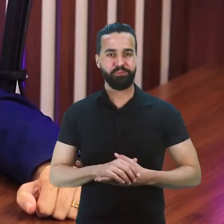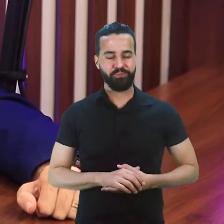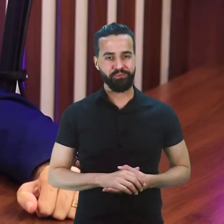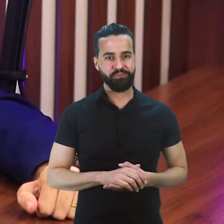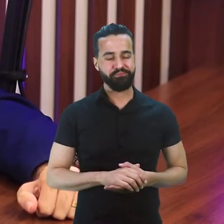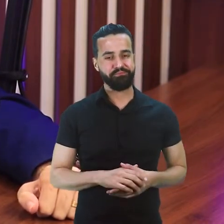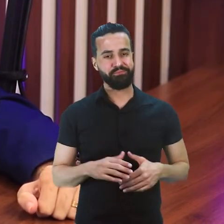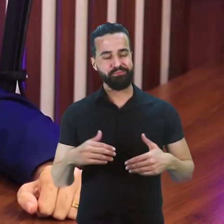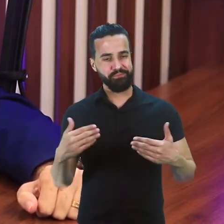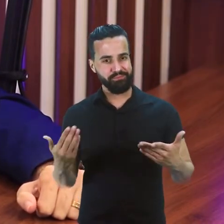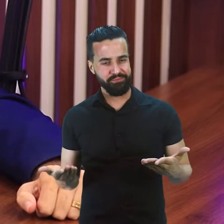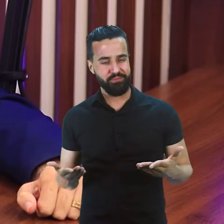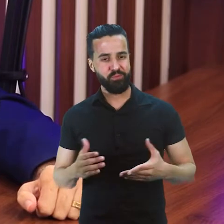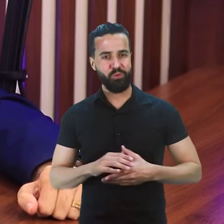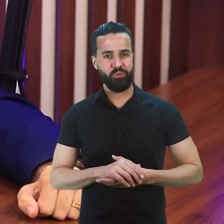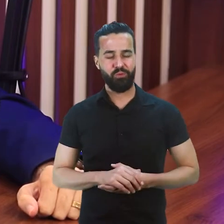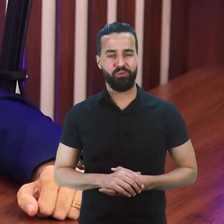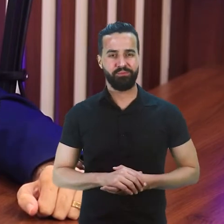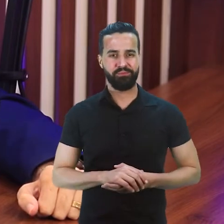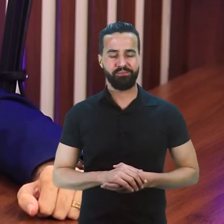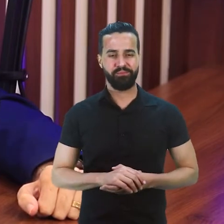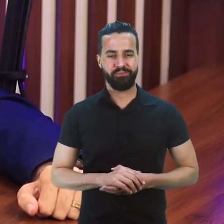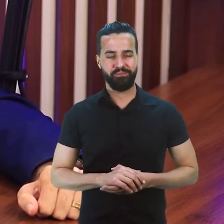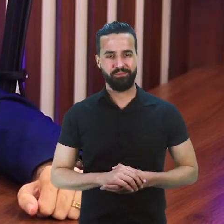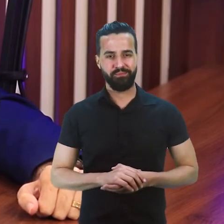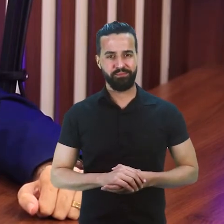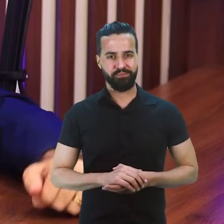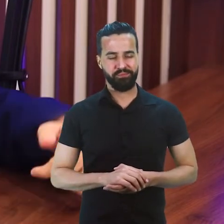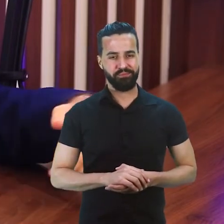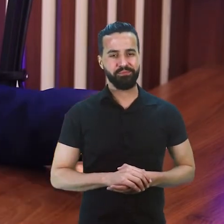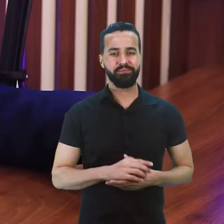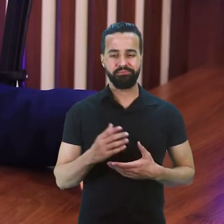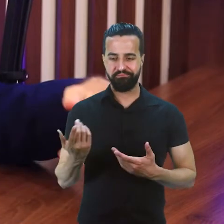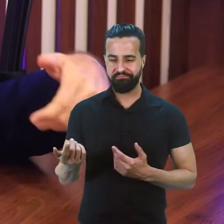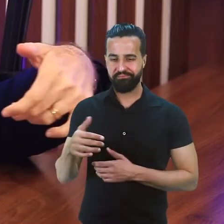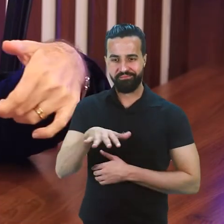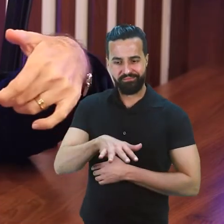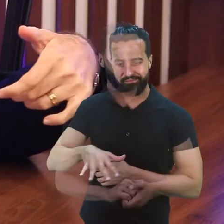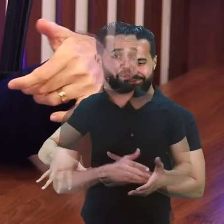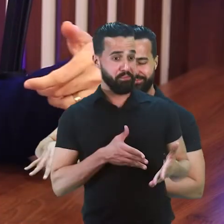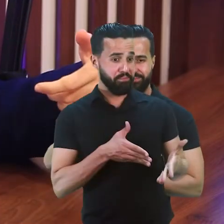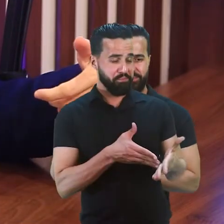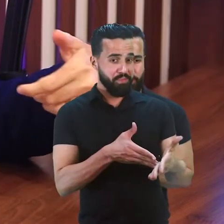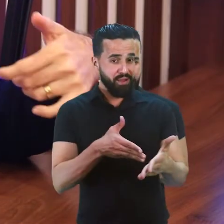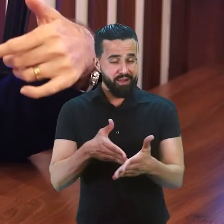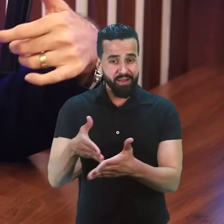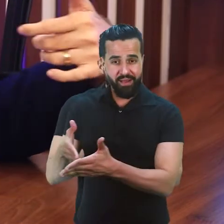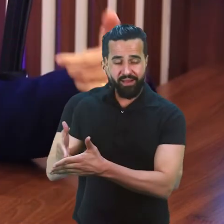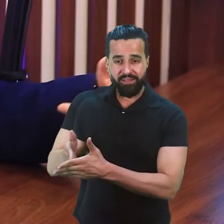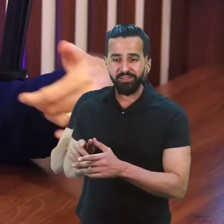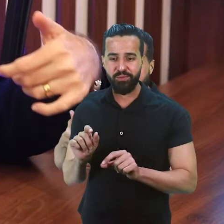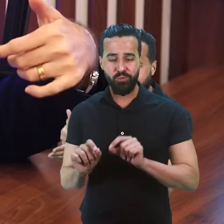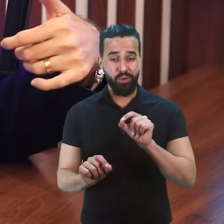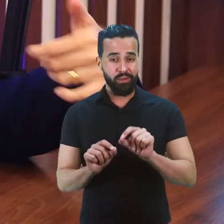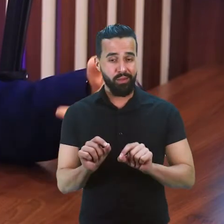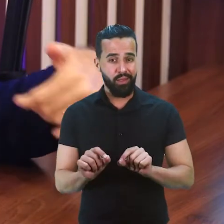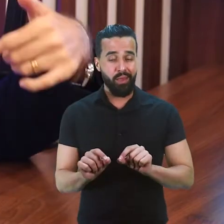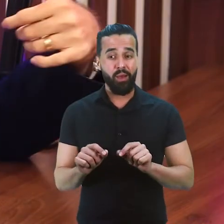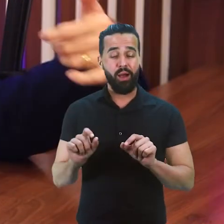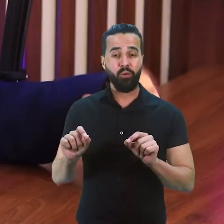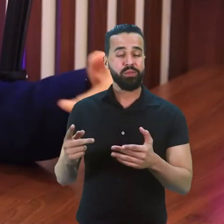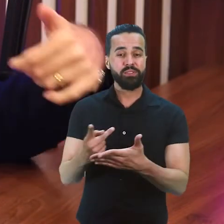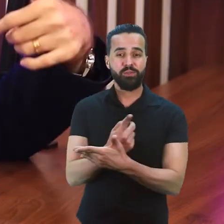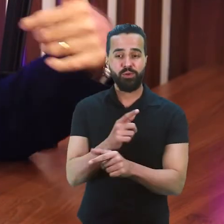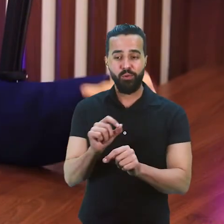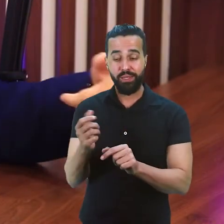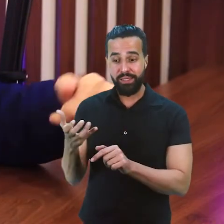Então, Antônio, e aí essas barreiras, eu já querendo me envolver com o segmento,